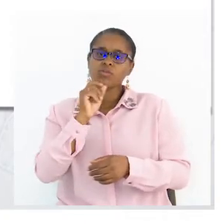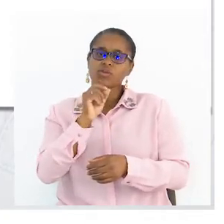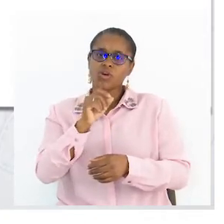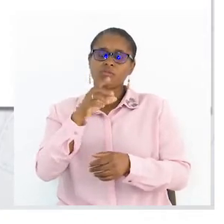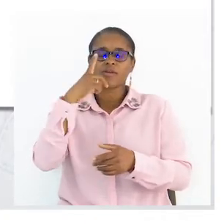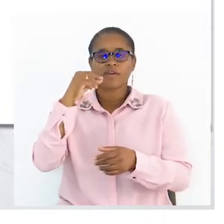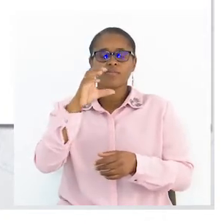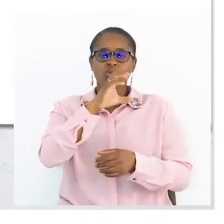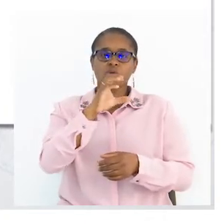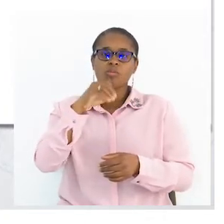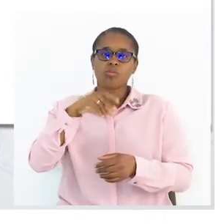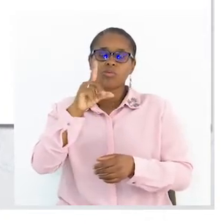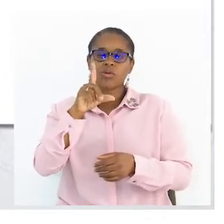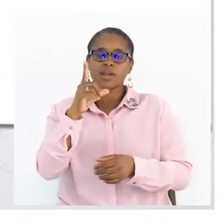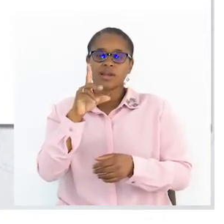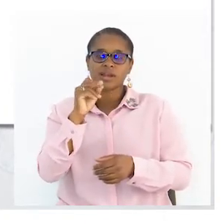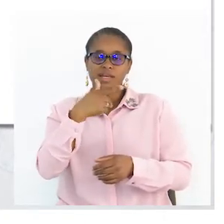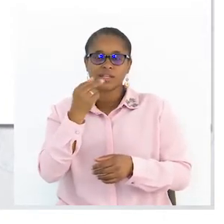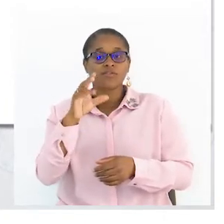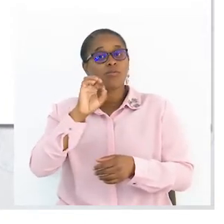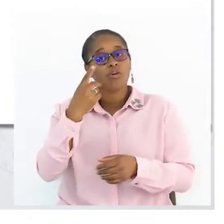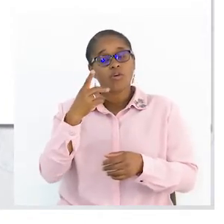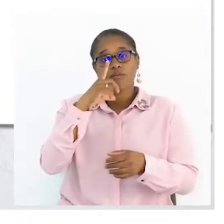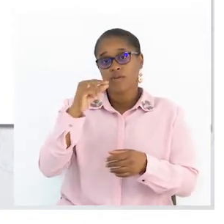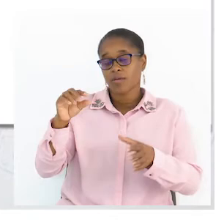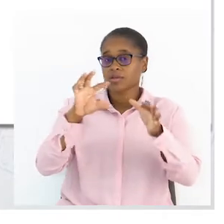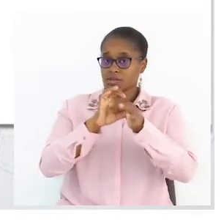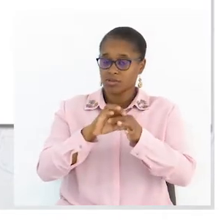copulativos ou então de ligação. Para o segundo